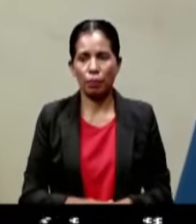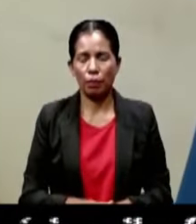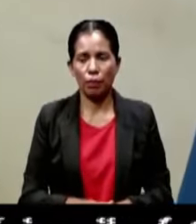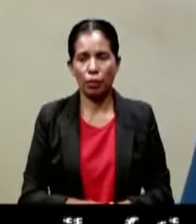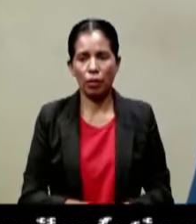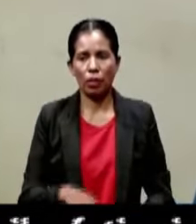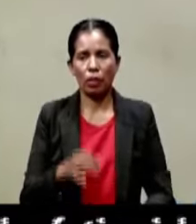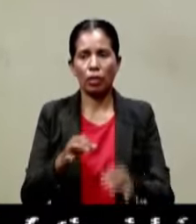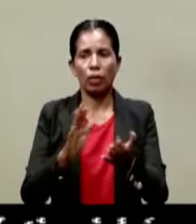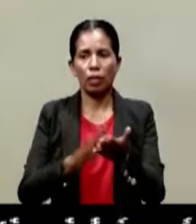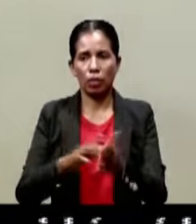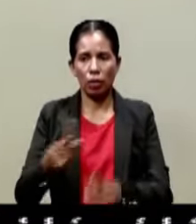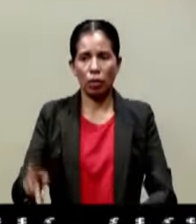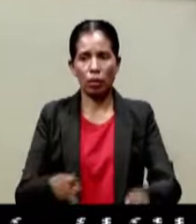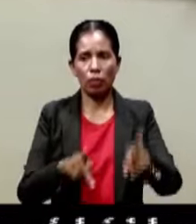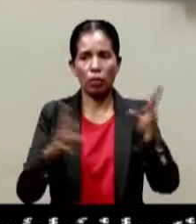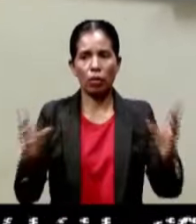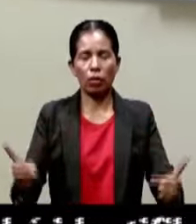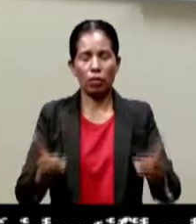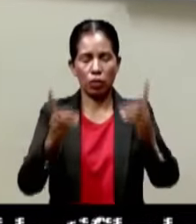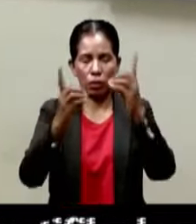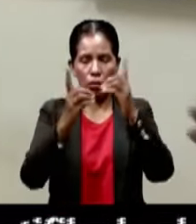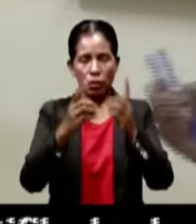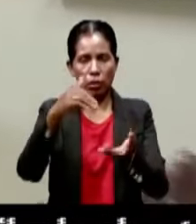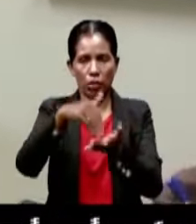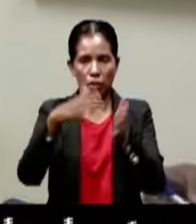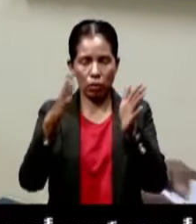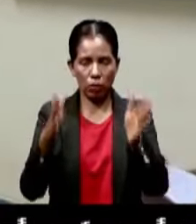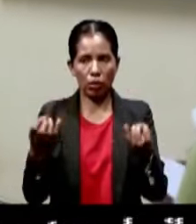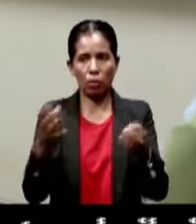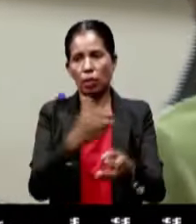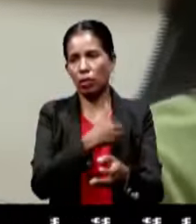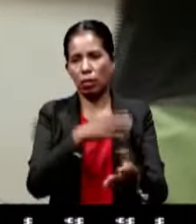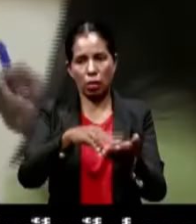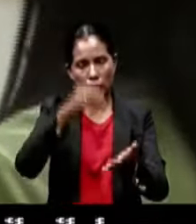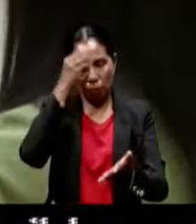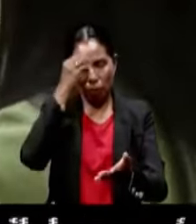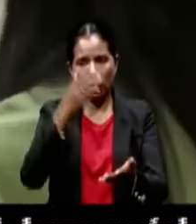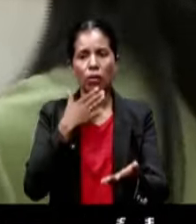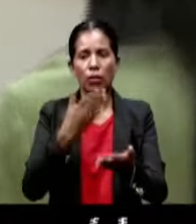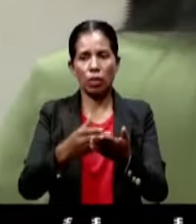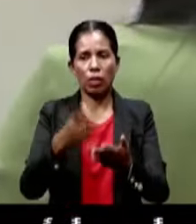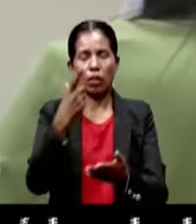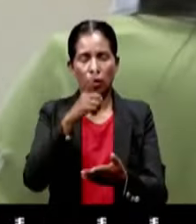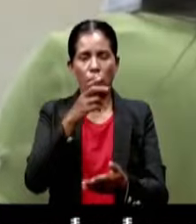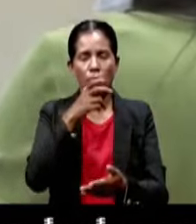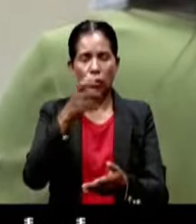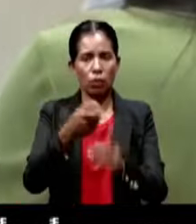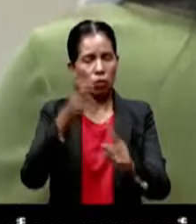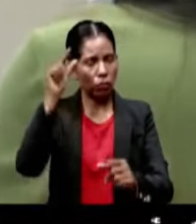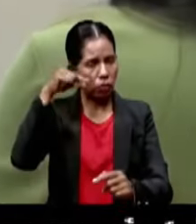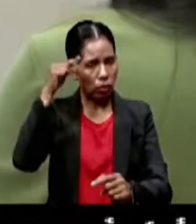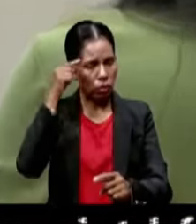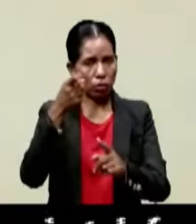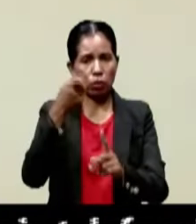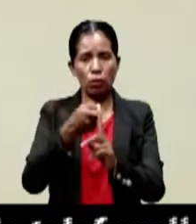Mas que a escola pública estira ne a soro ela realidade, estudante barak será o que aprende de dia que língua portuguesa, mas be governo li o se Ministério